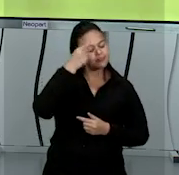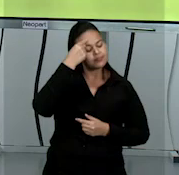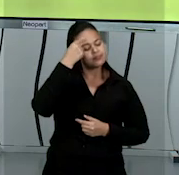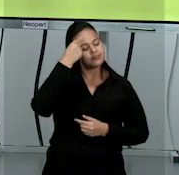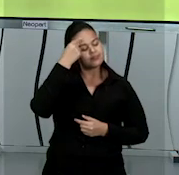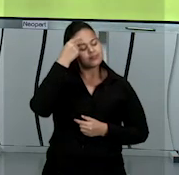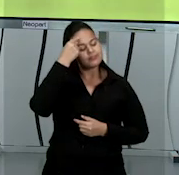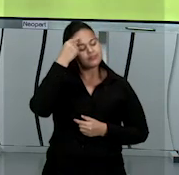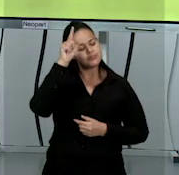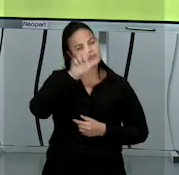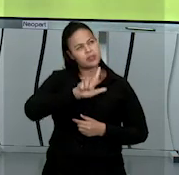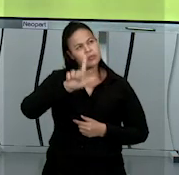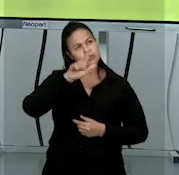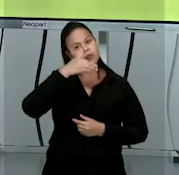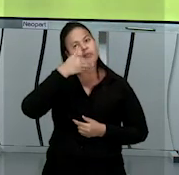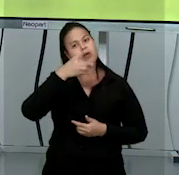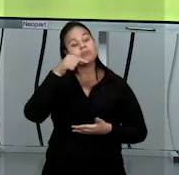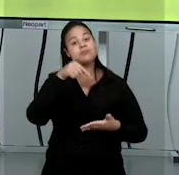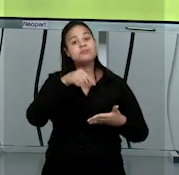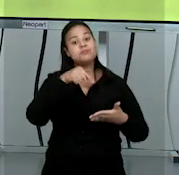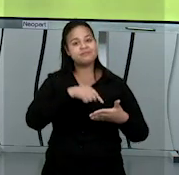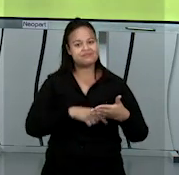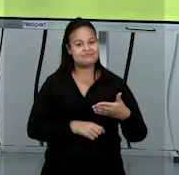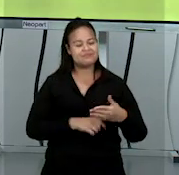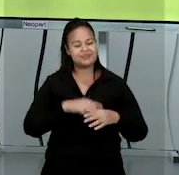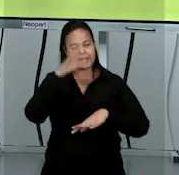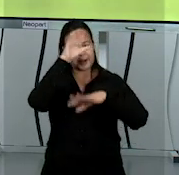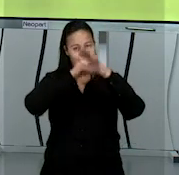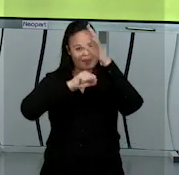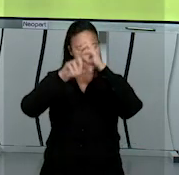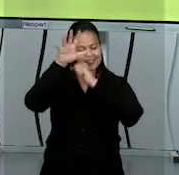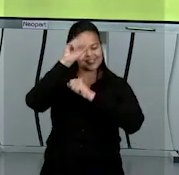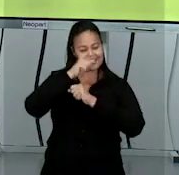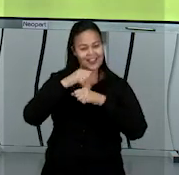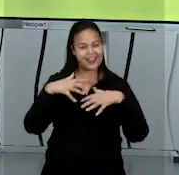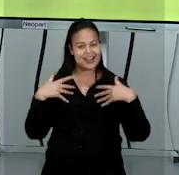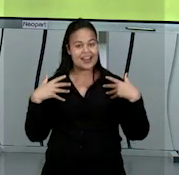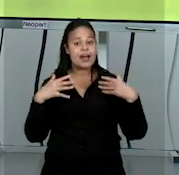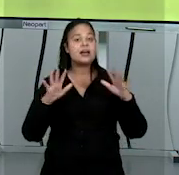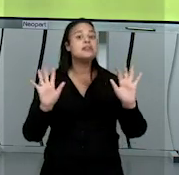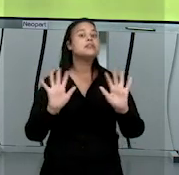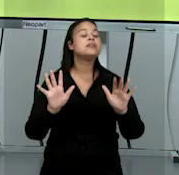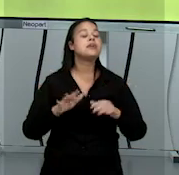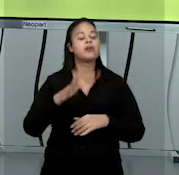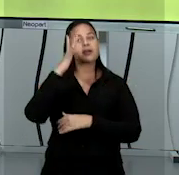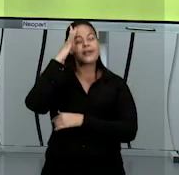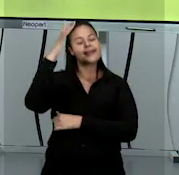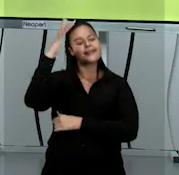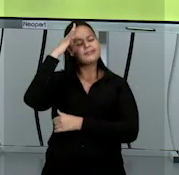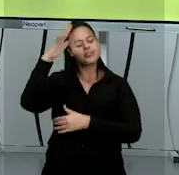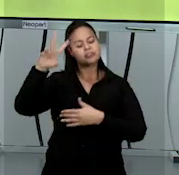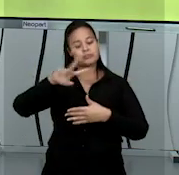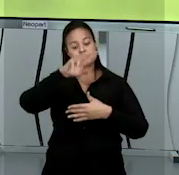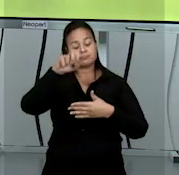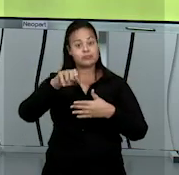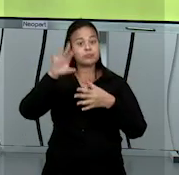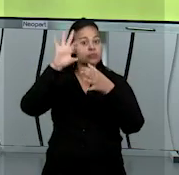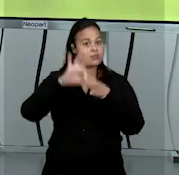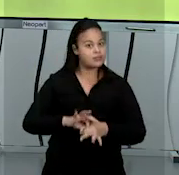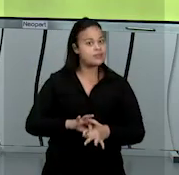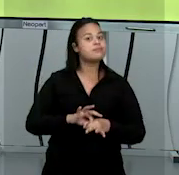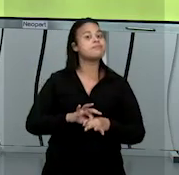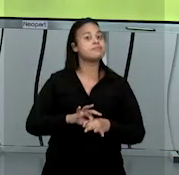pensar. Não só aprender ou divertir, a pensar também, a refletir sobre um tema, um problema,